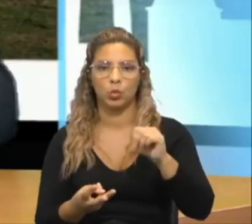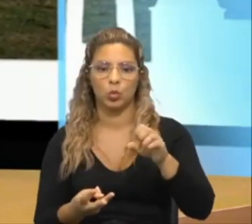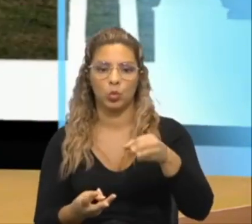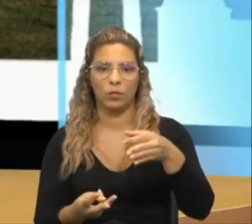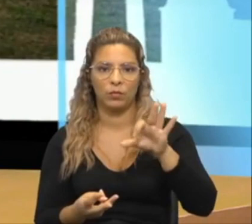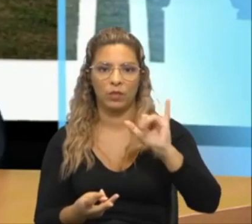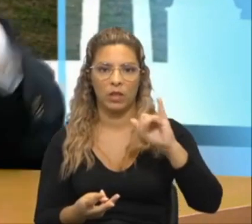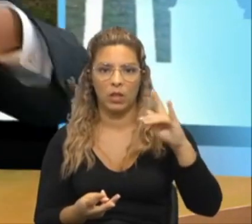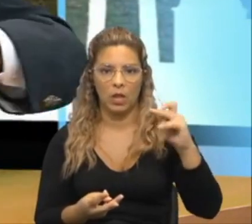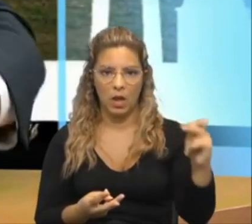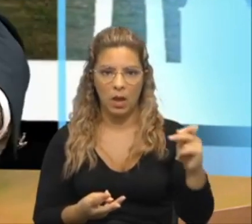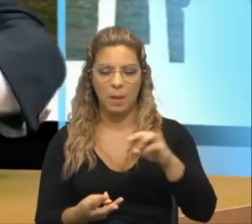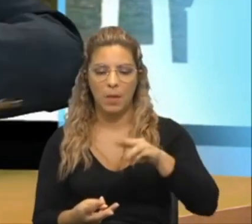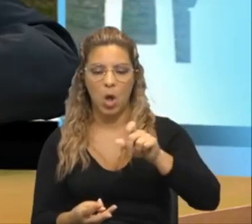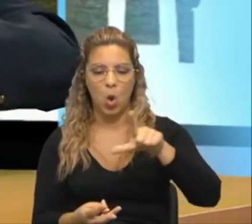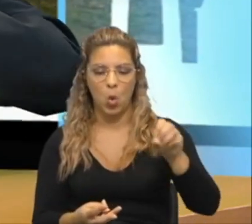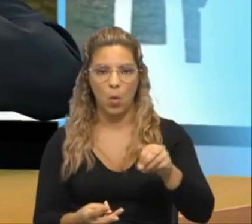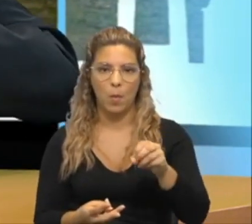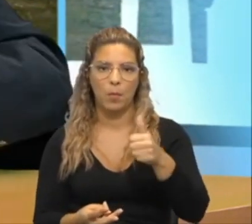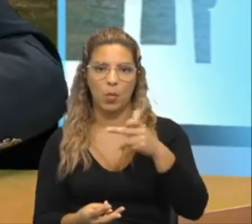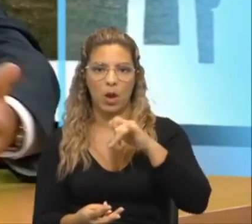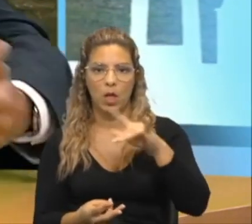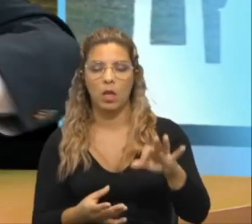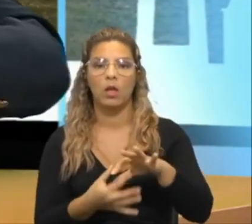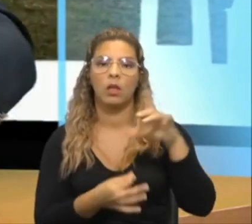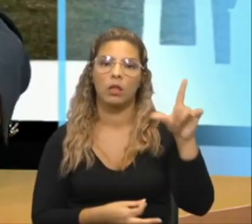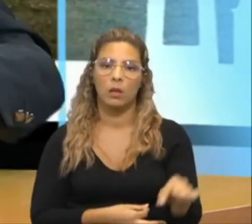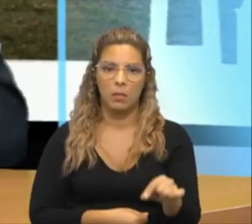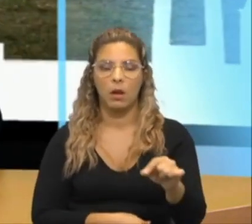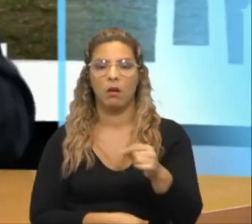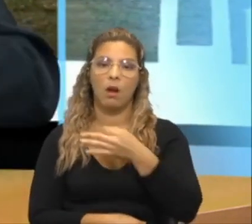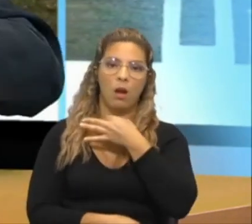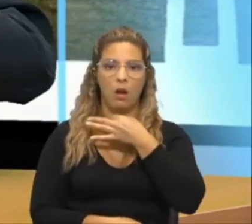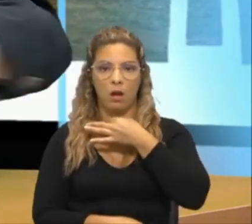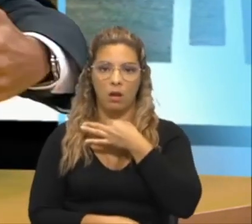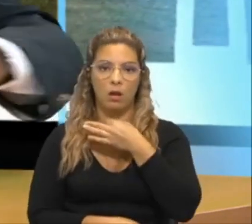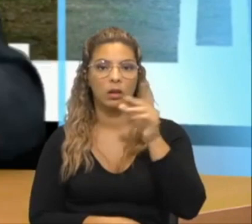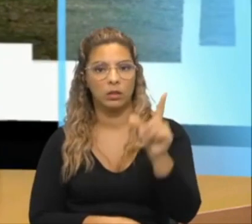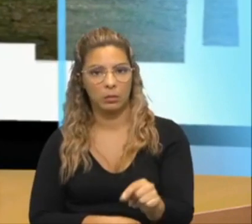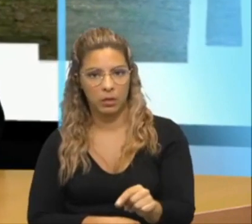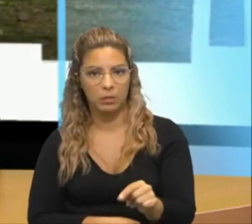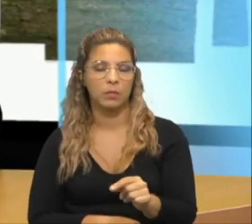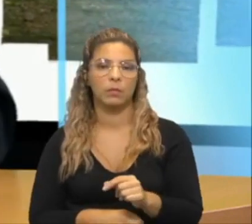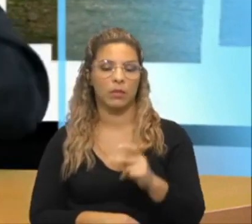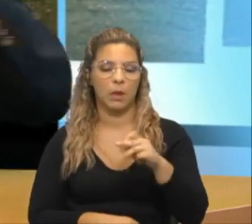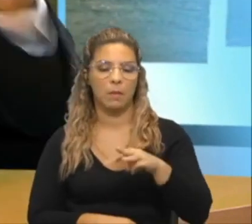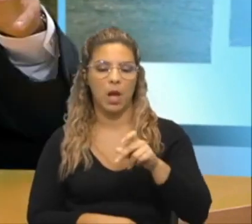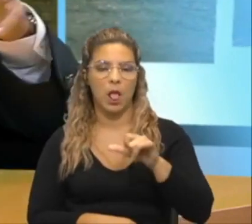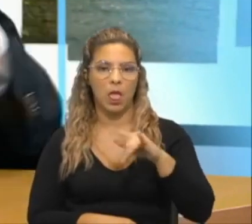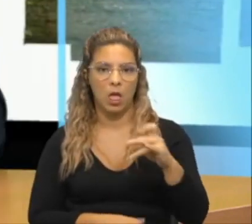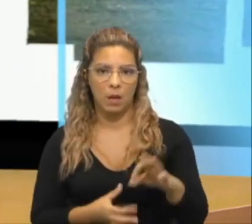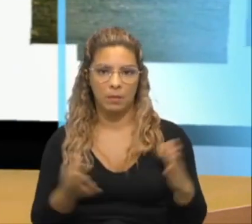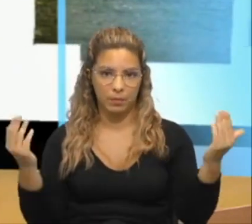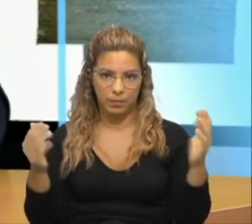Rodrigues e até mesmo o próprio Saramago, mostrando até um estilo do Papa Francisco de chegar e de tentar chegar a todos. E este discurso, que é um